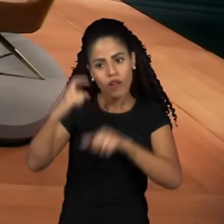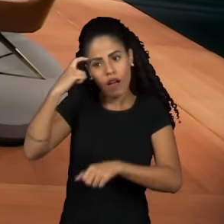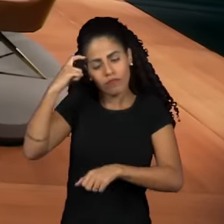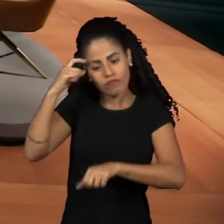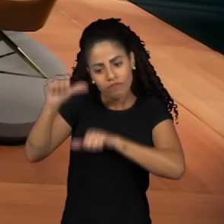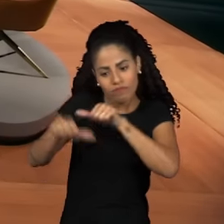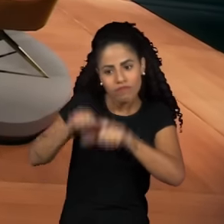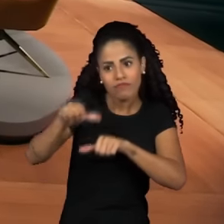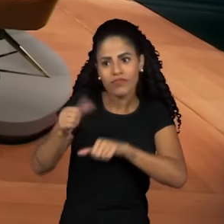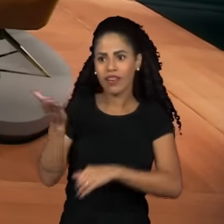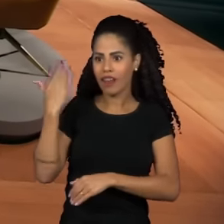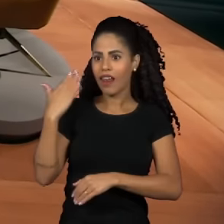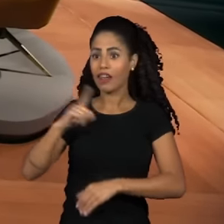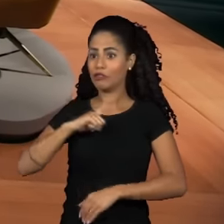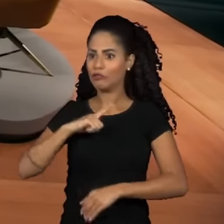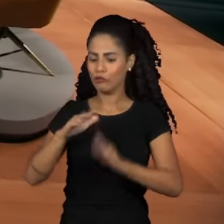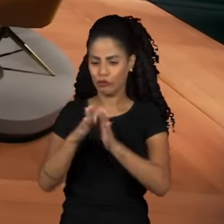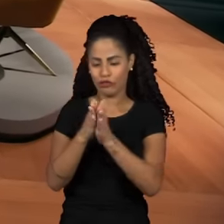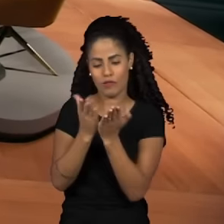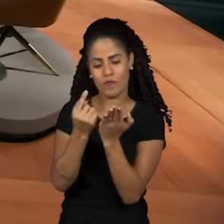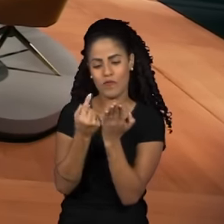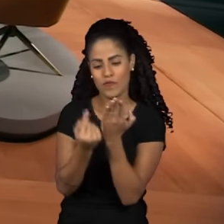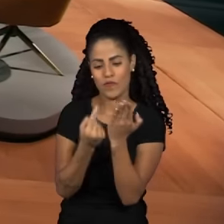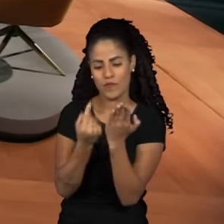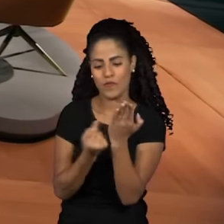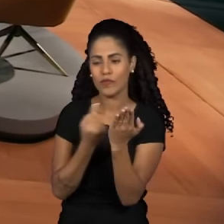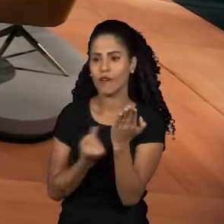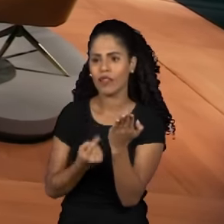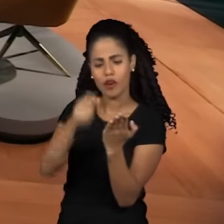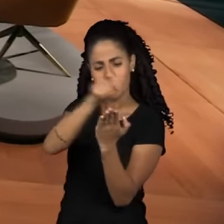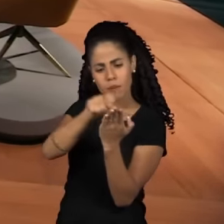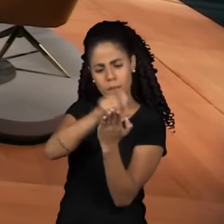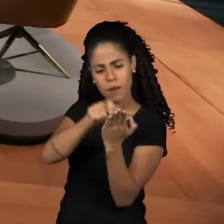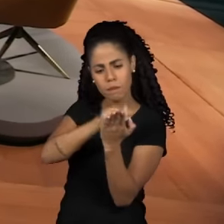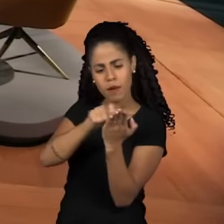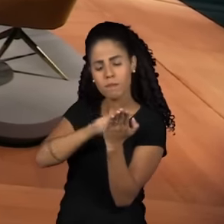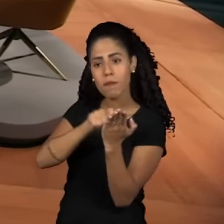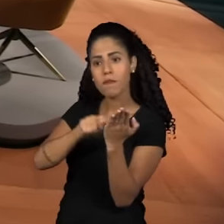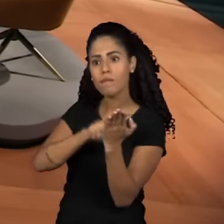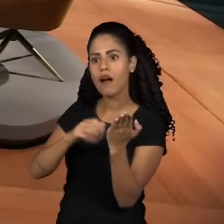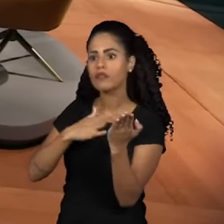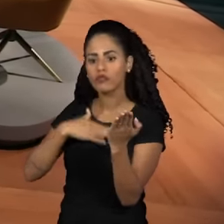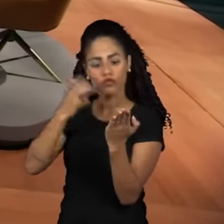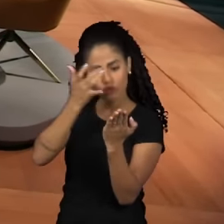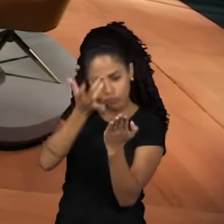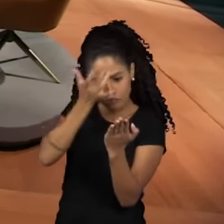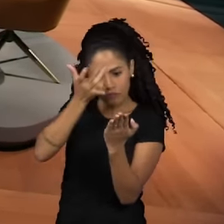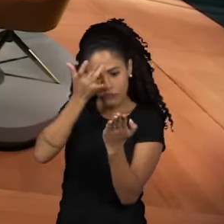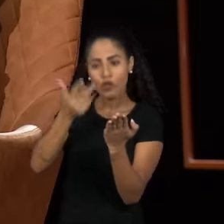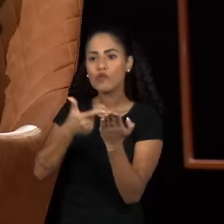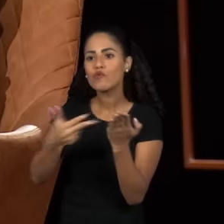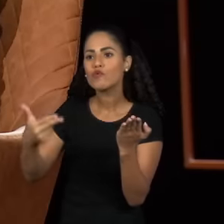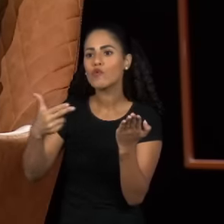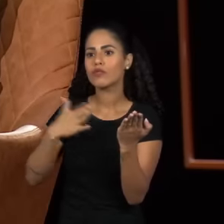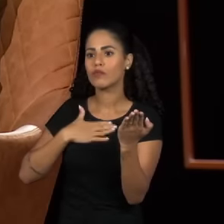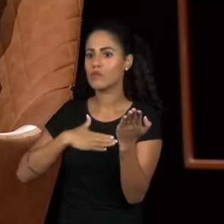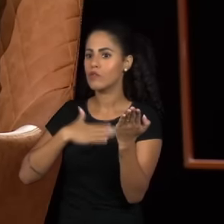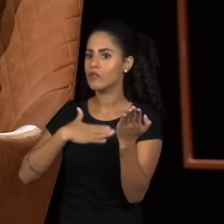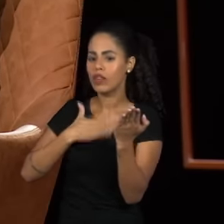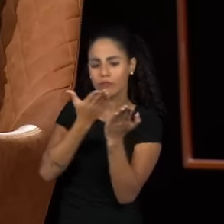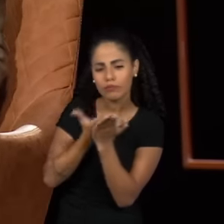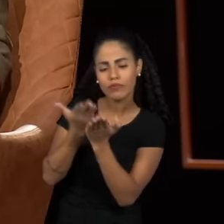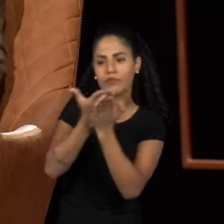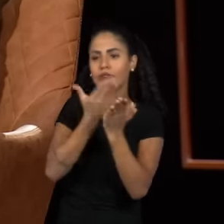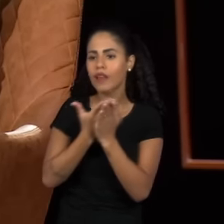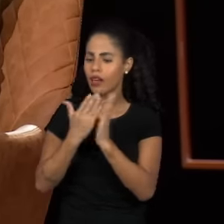de coisa, isso eu fiz na Casa das Sete Mulheres, em Olga, meus processos